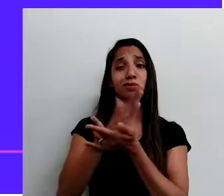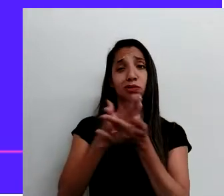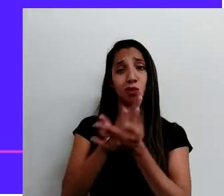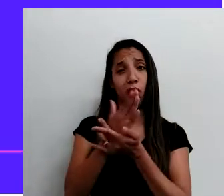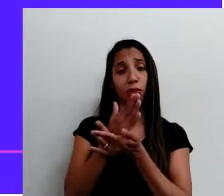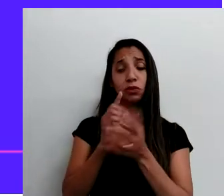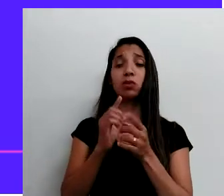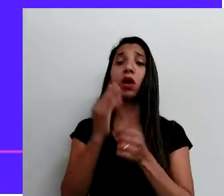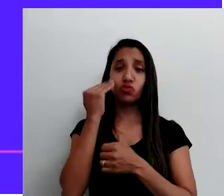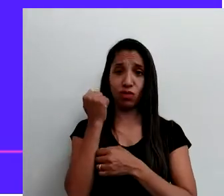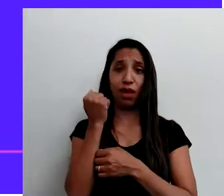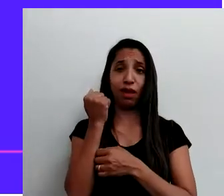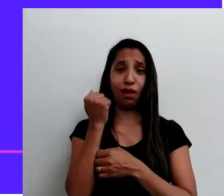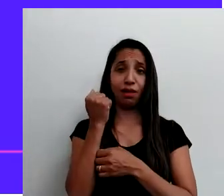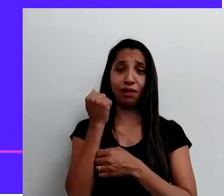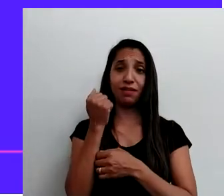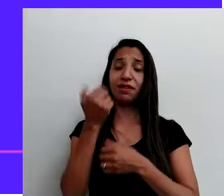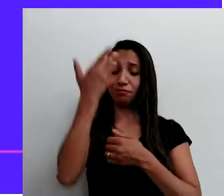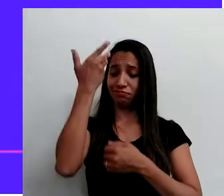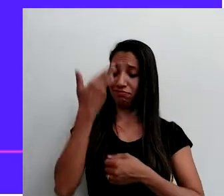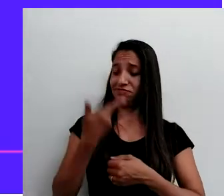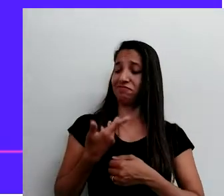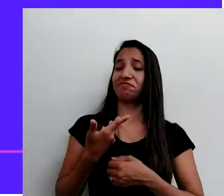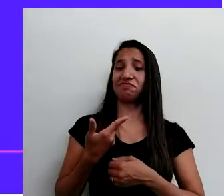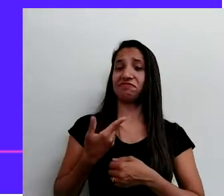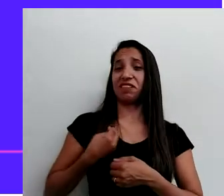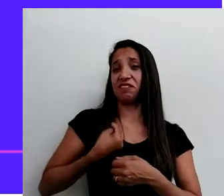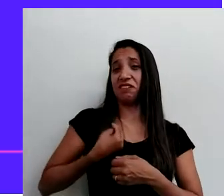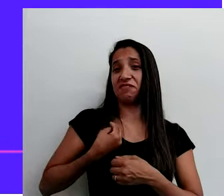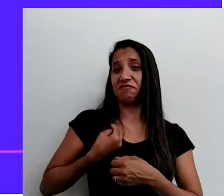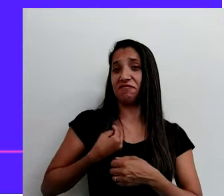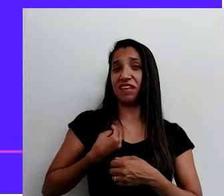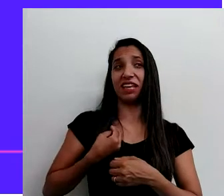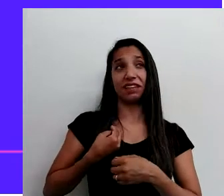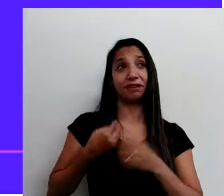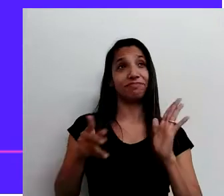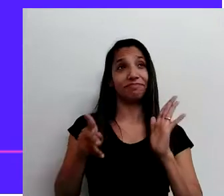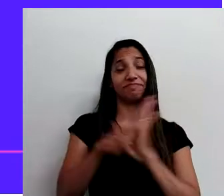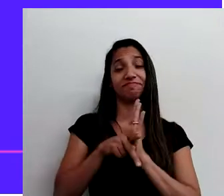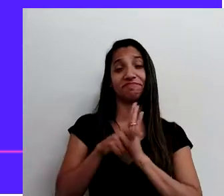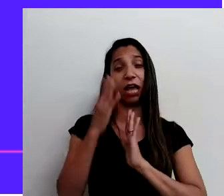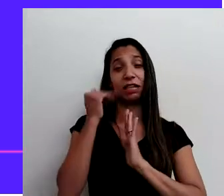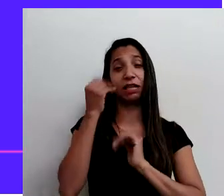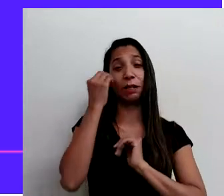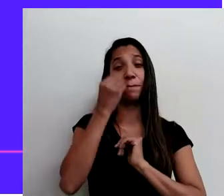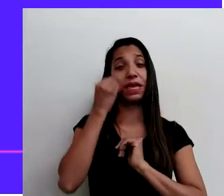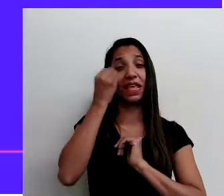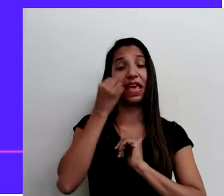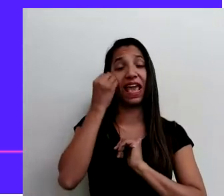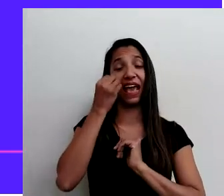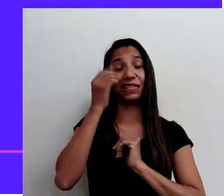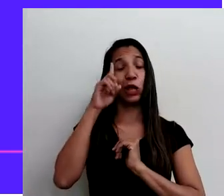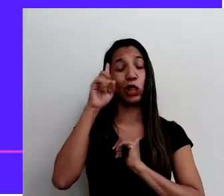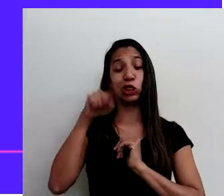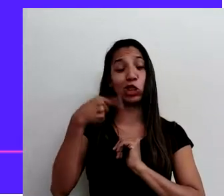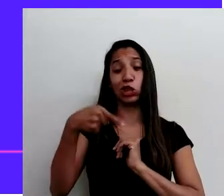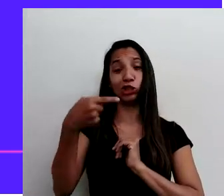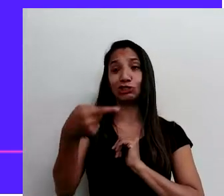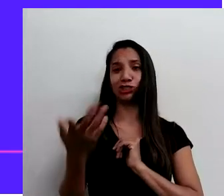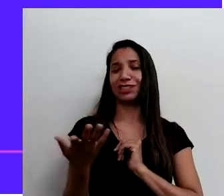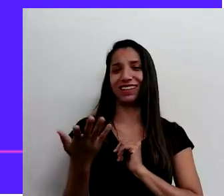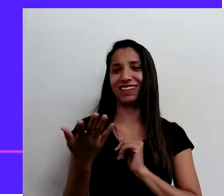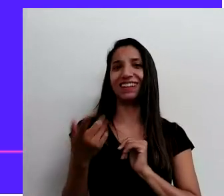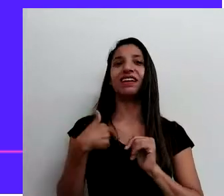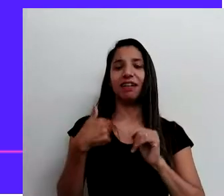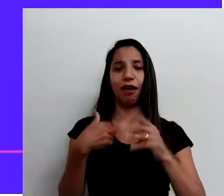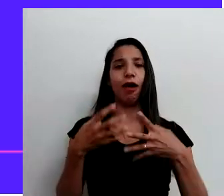aqui prova viva, né? Sou a materialização de alguém que cria desconforto, especialmente no